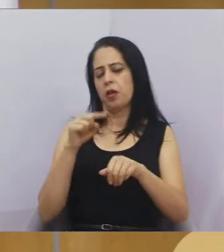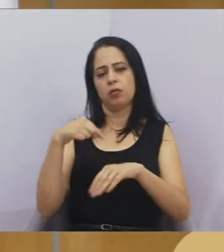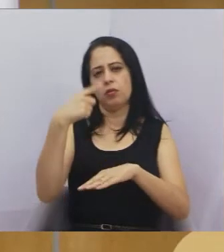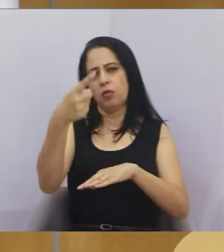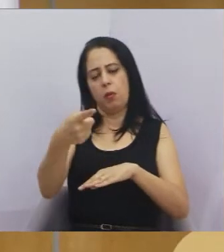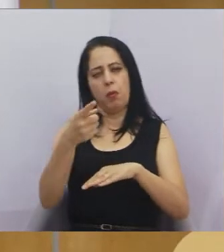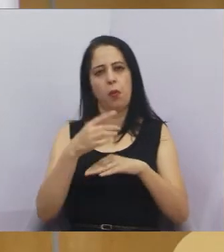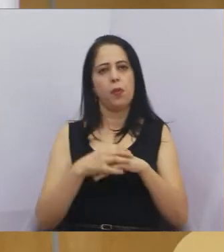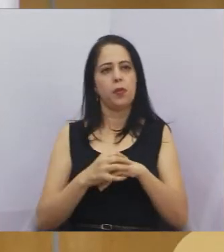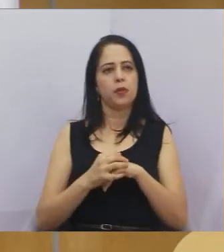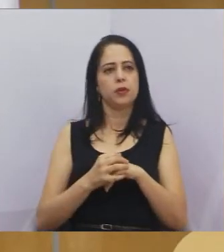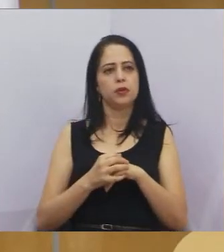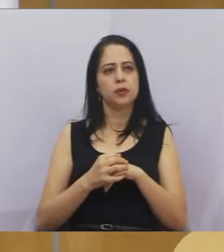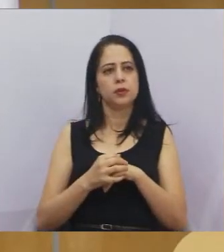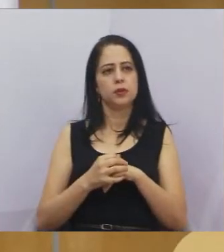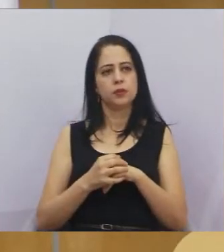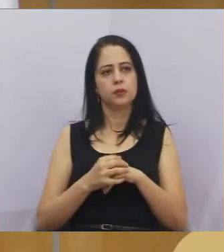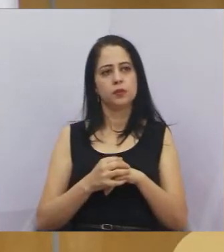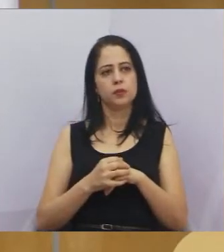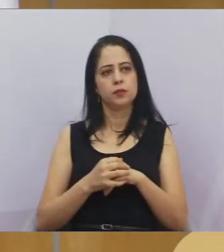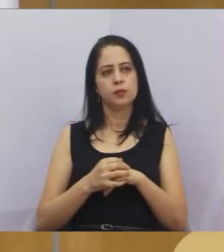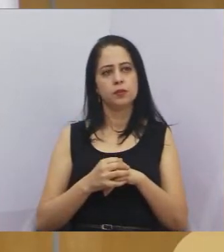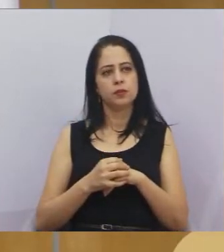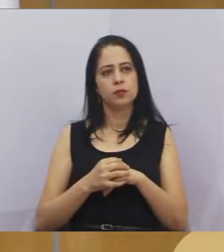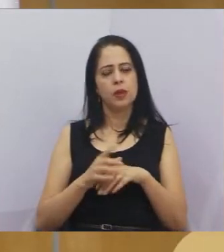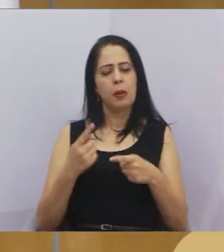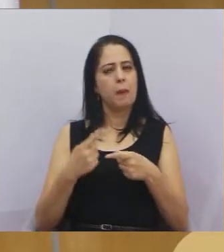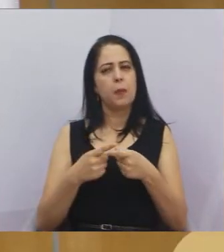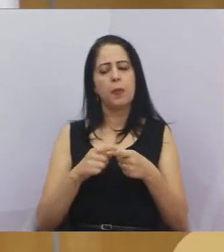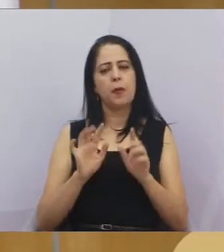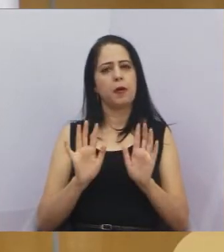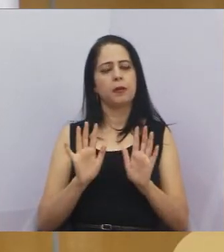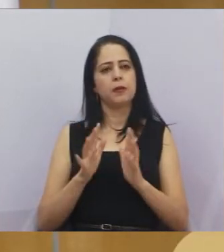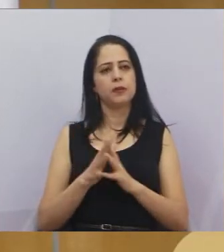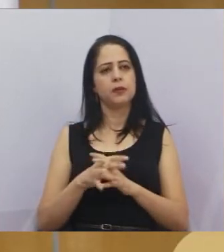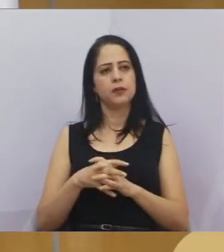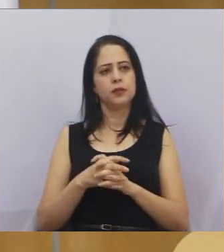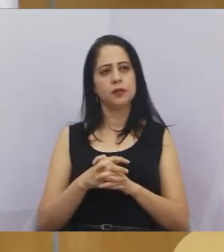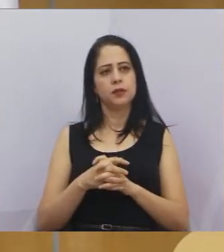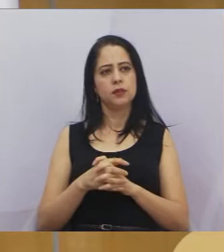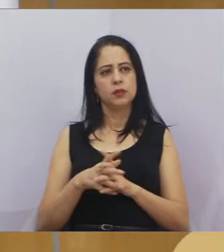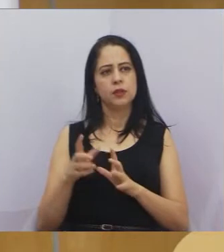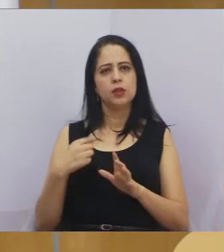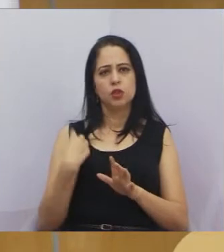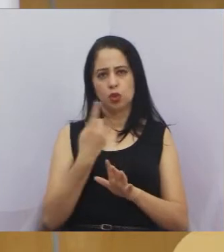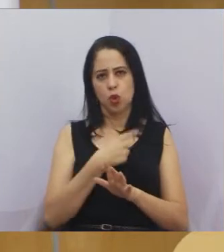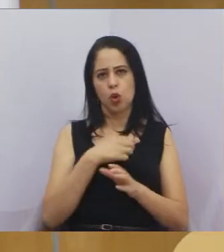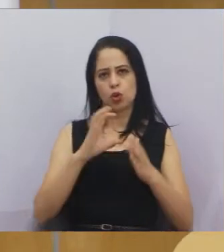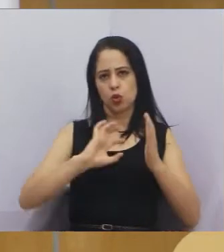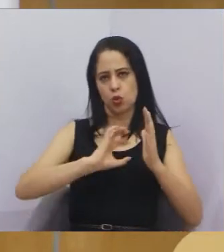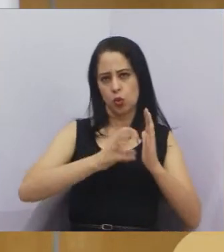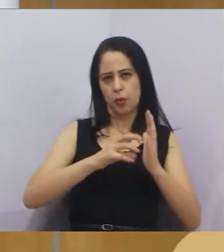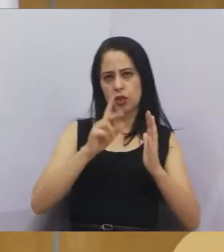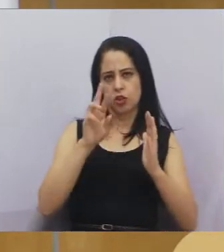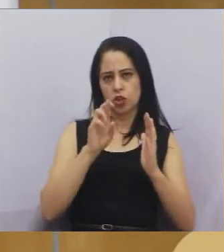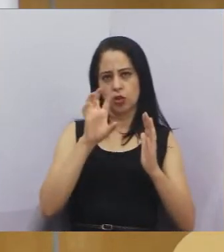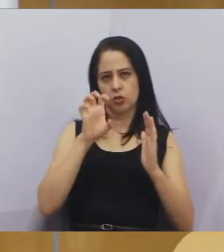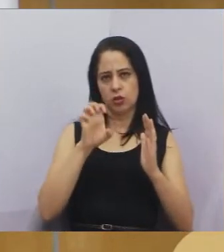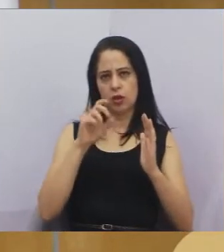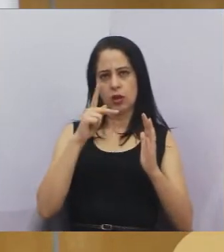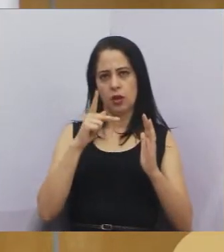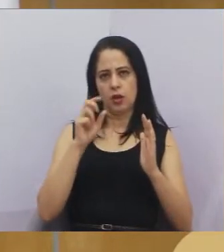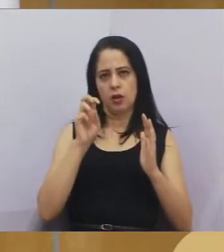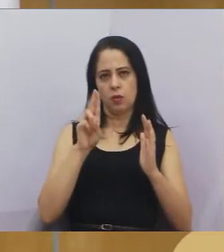discuti-lo, logo mais, até porque nós do Republicanos não tivemos aí